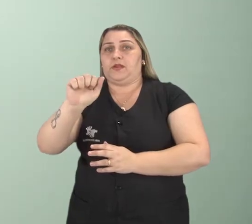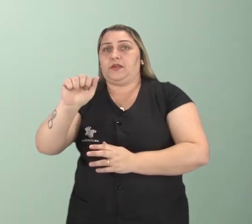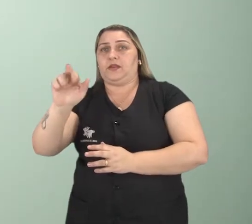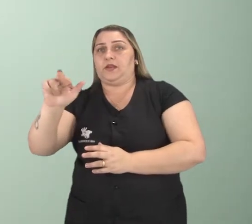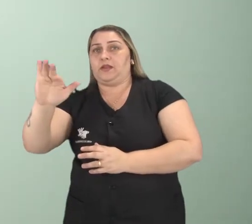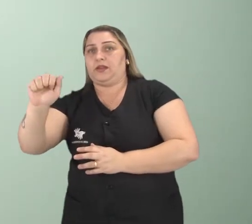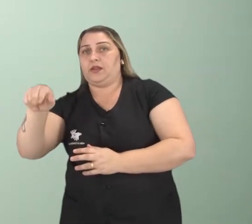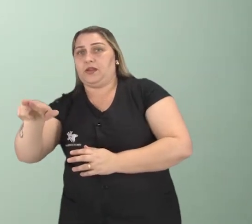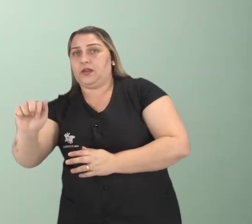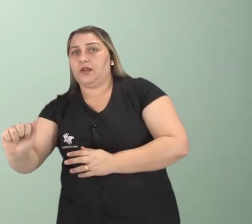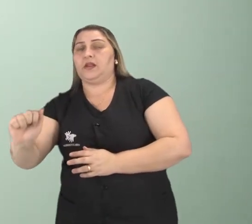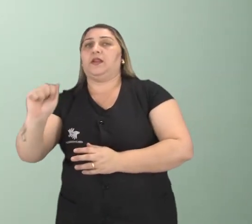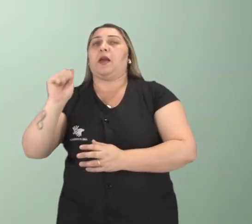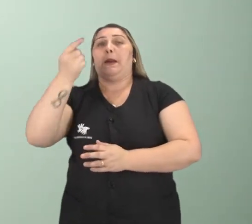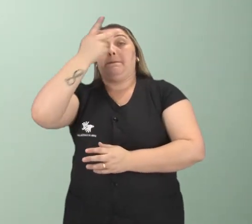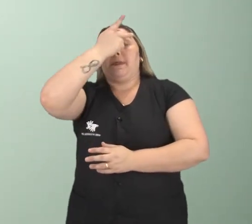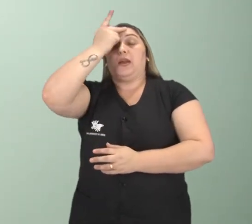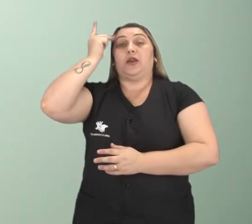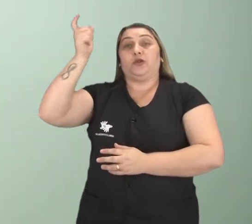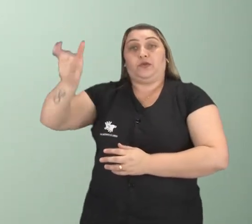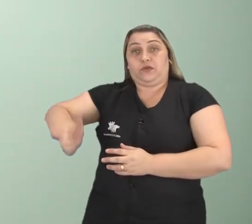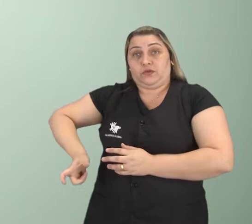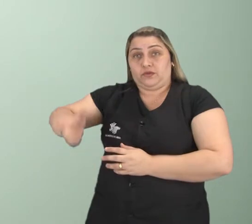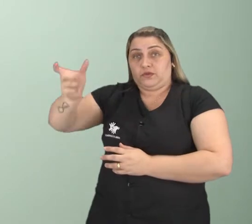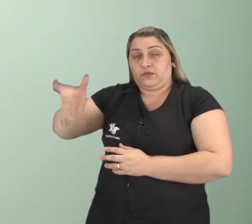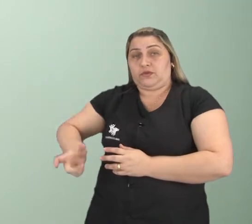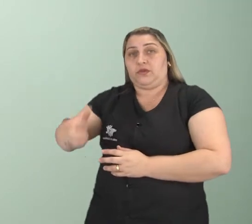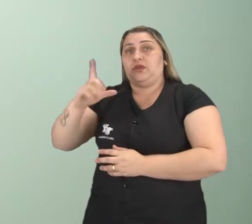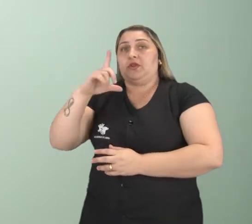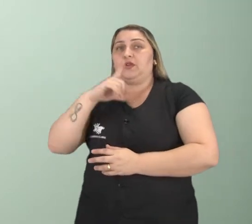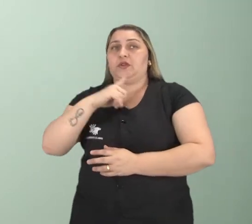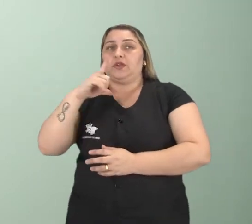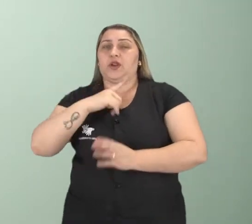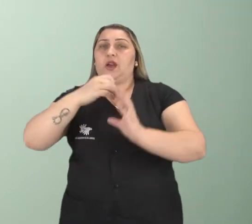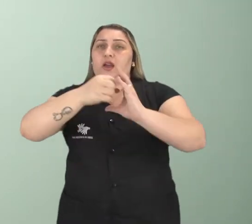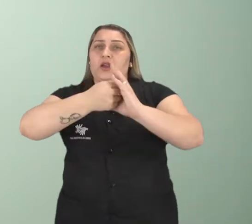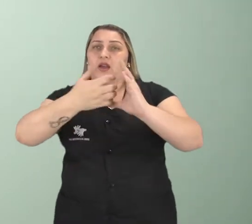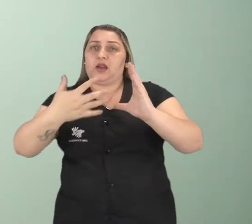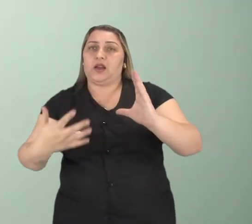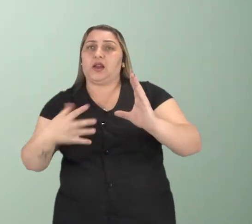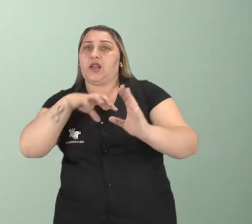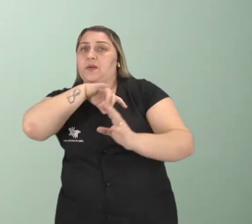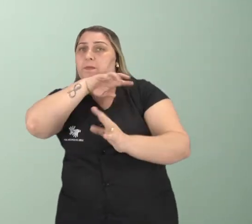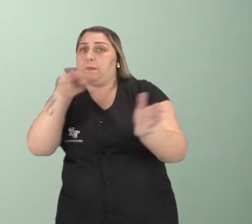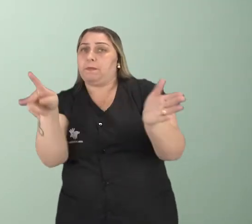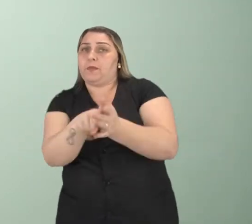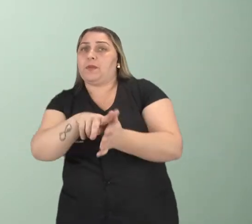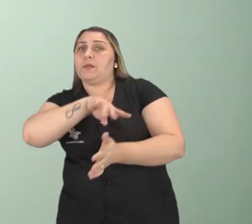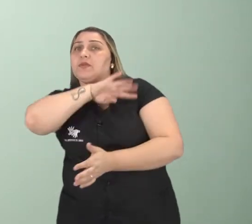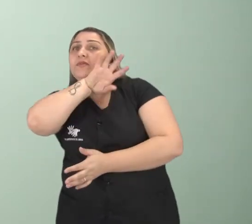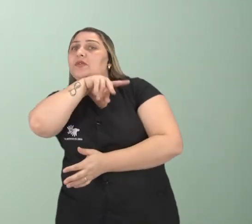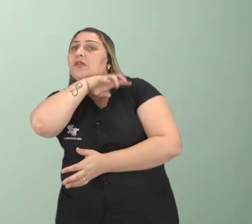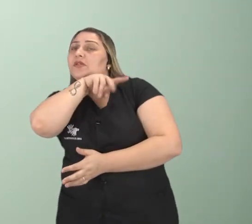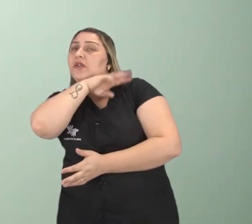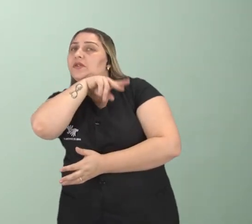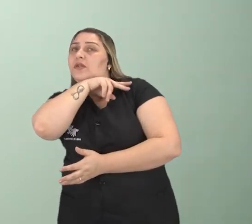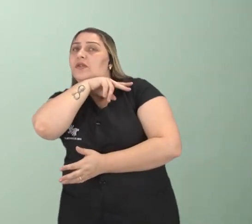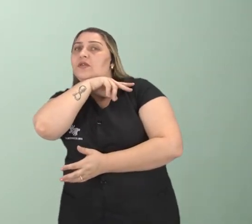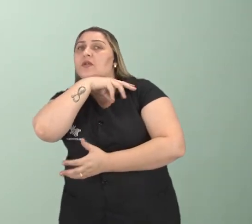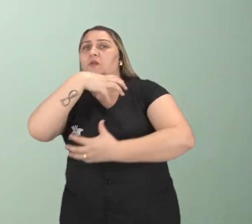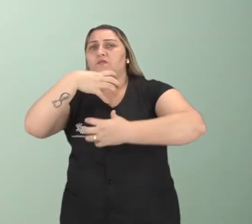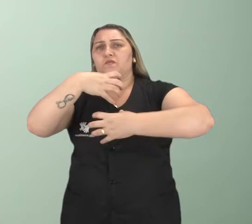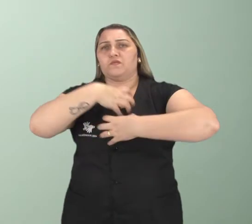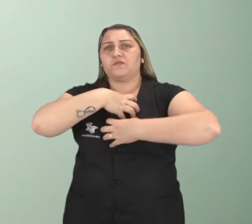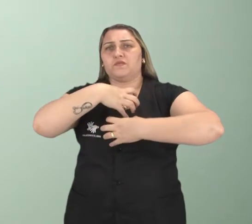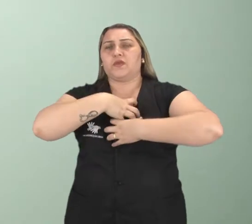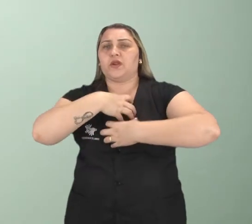tidos como pessoas que tinham características animais, né? Por conta aí dos seus modos